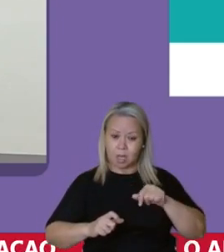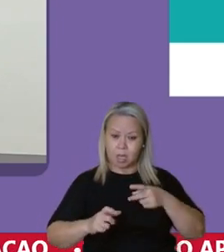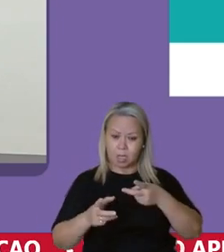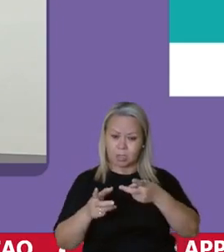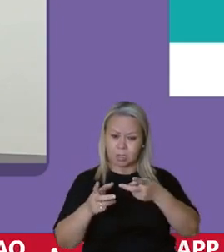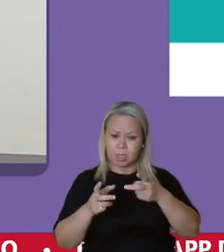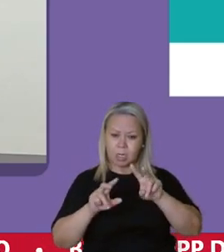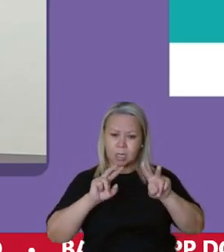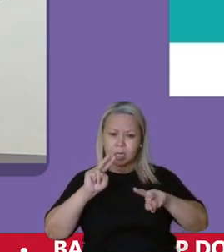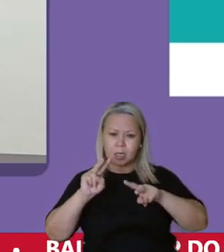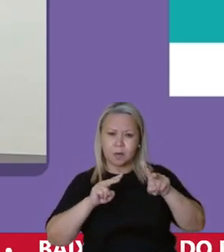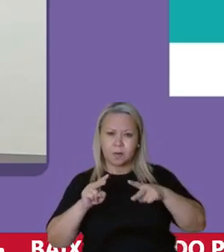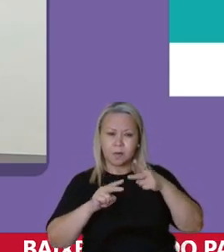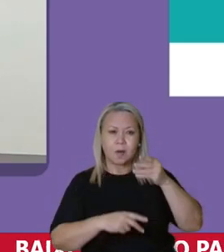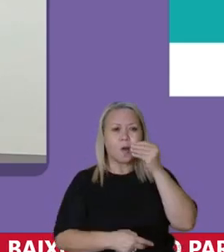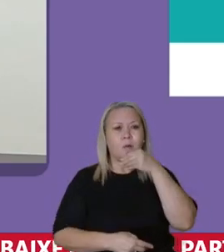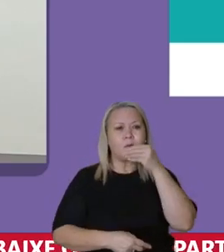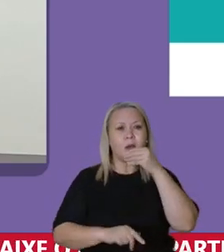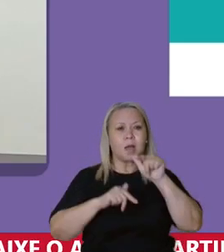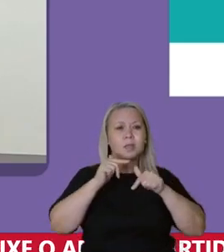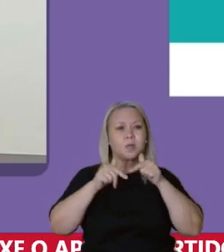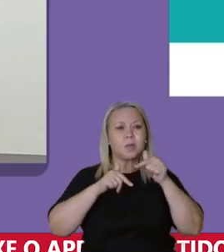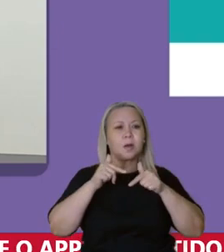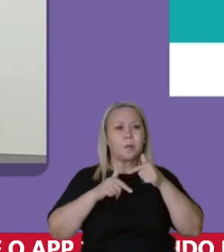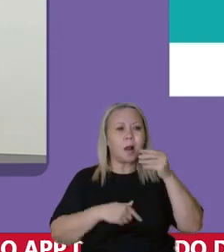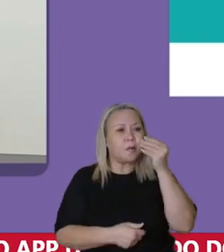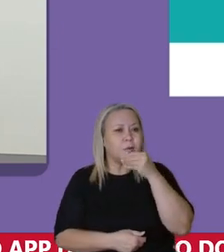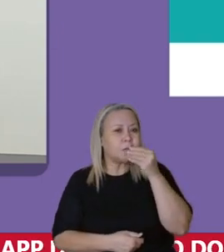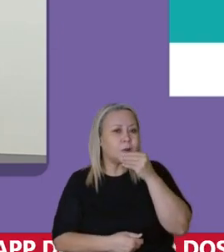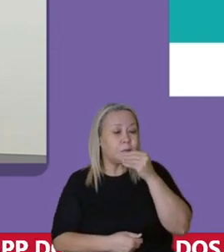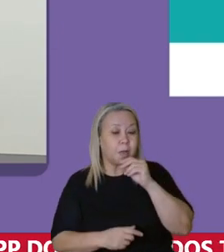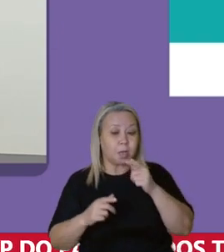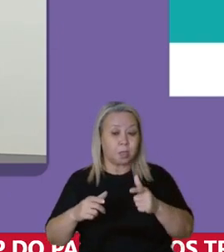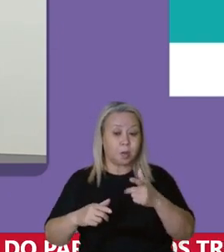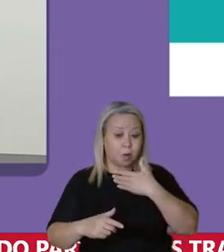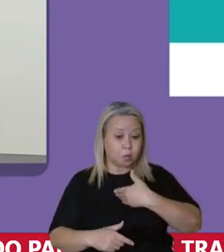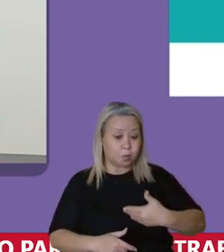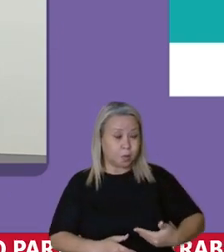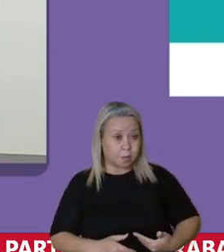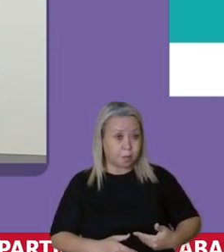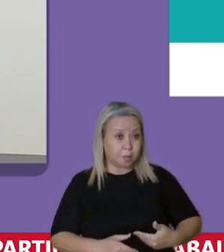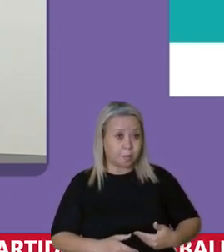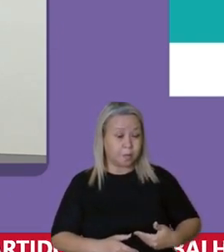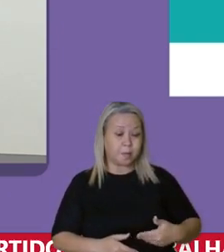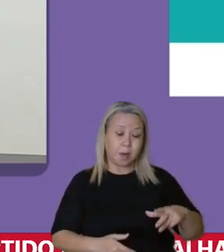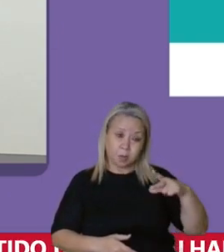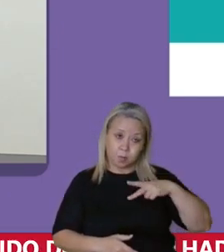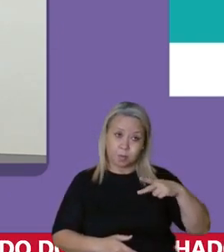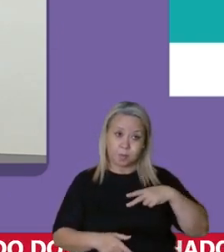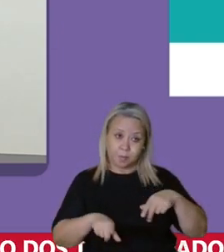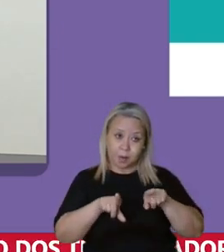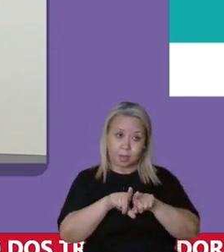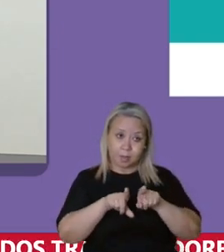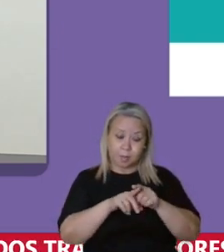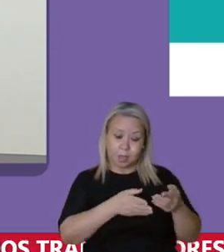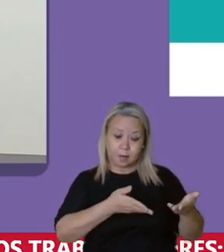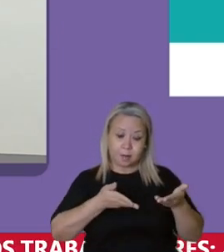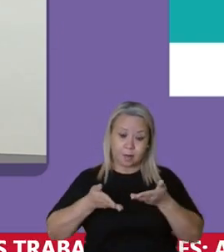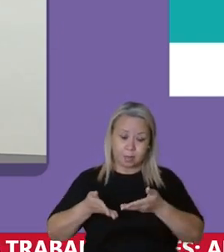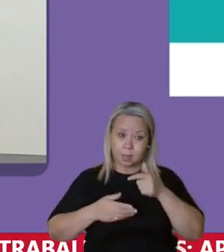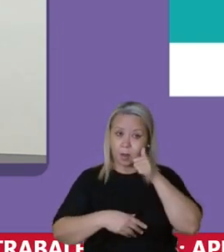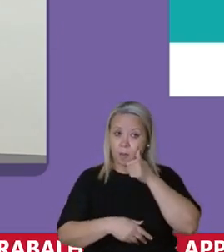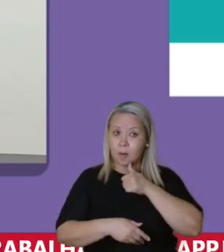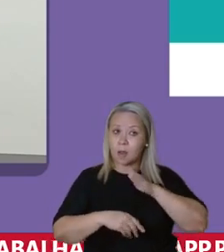a precarização do trabalho, né? A precarização não só no espaço público, mas também no espaço privado, trazendo para a